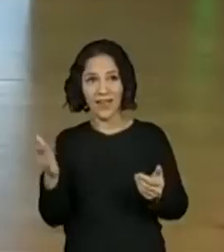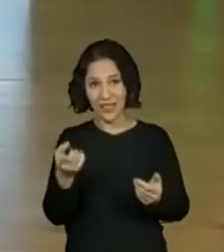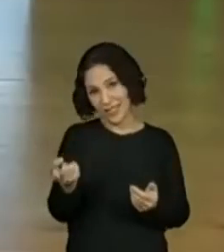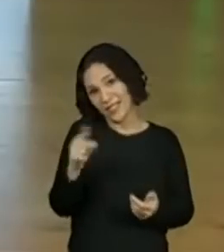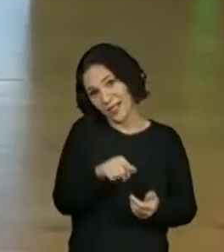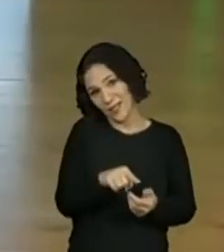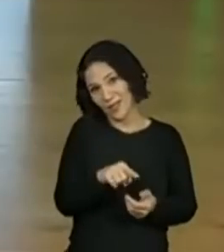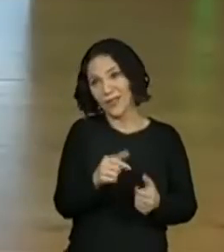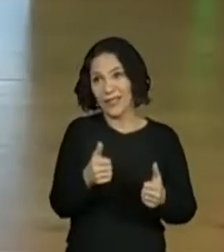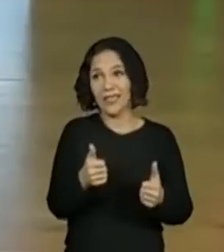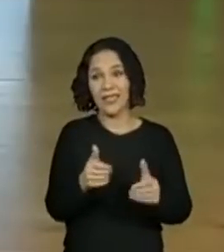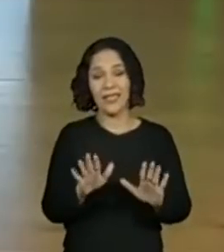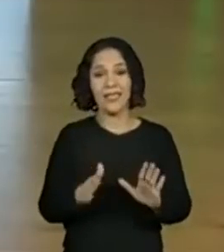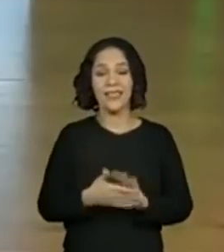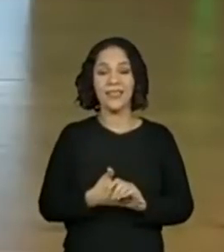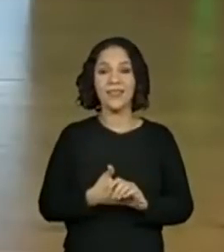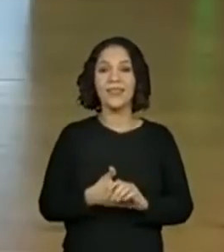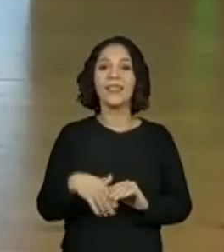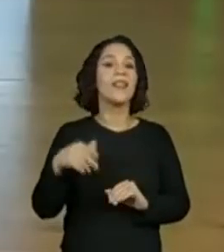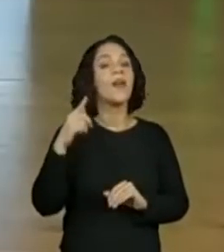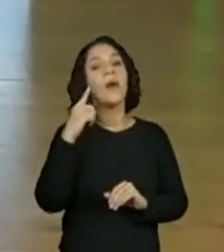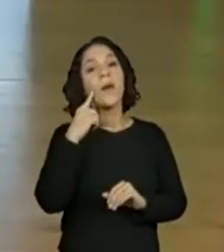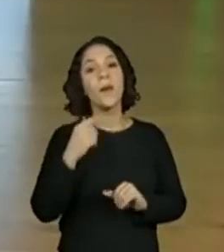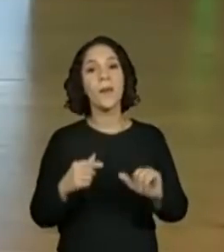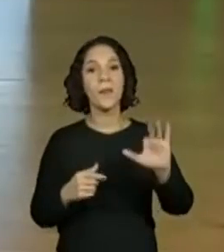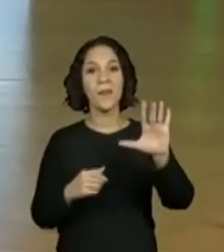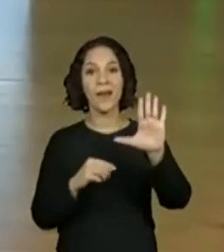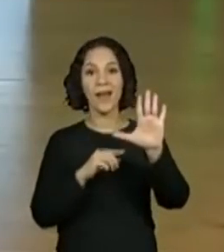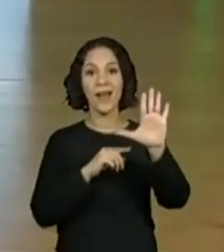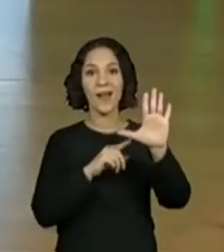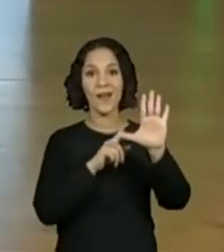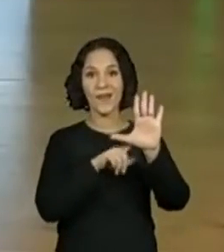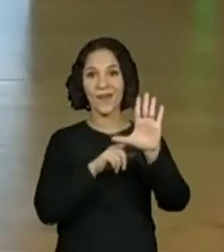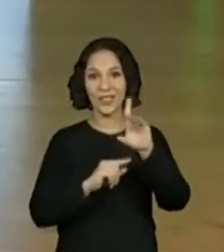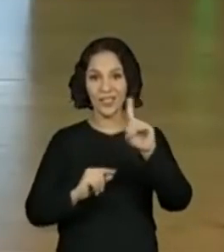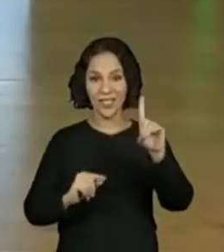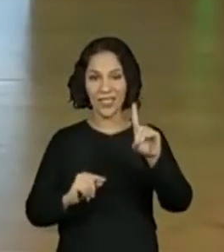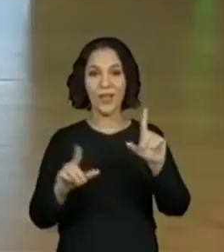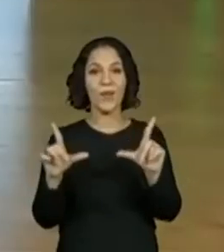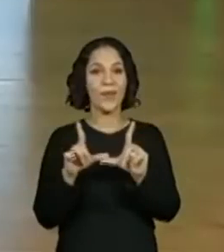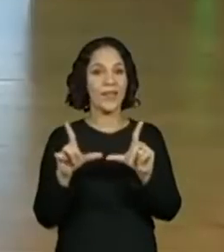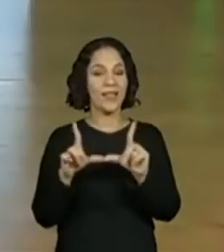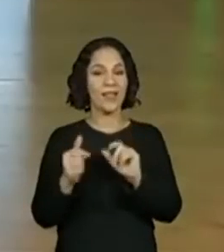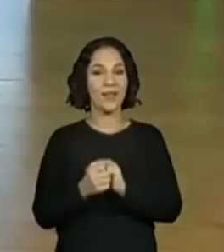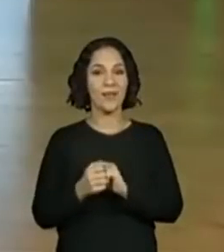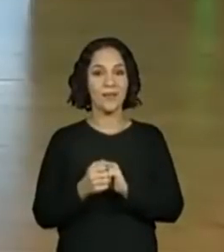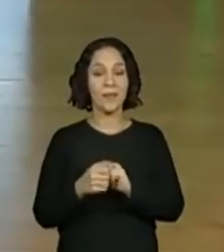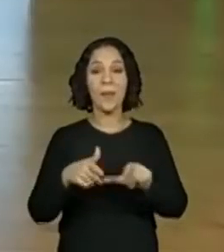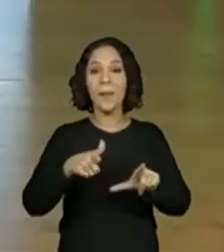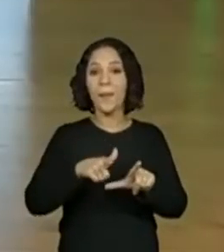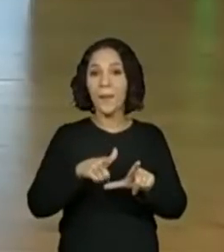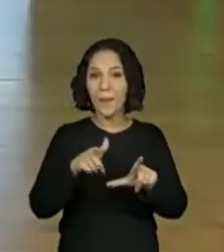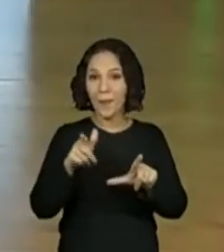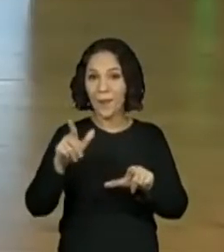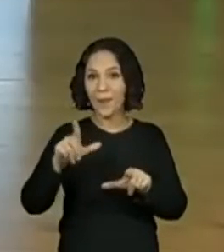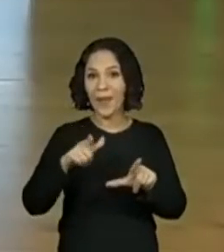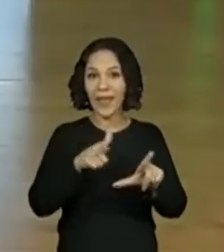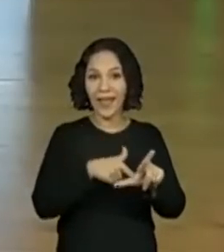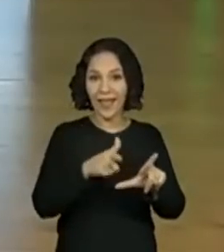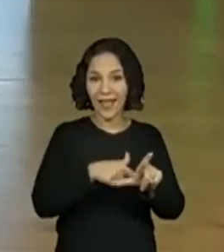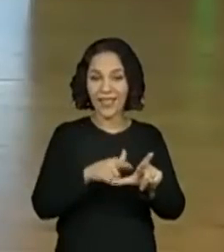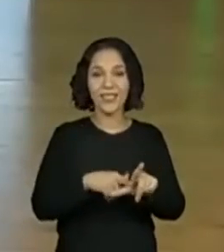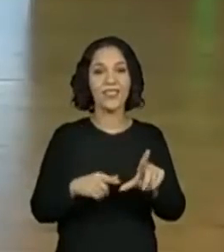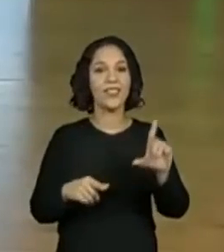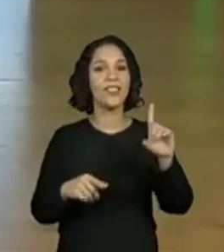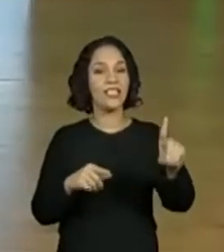ser esse? Isso. Mão direita no quadrado. Mão direita no quadrado. Pé direito no círculo. Pé direito